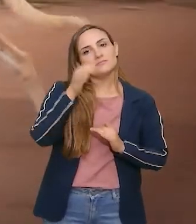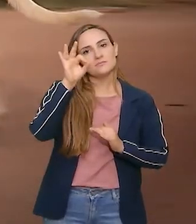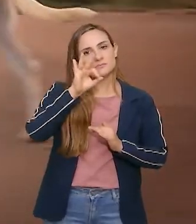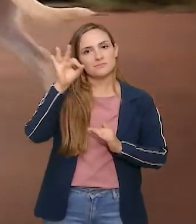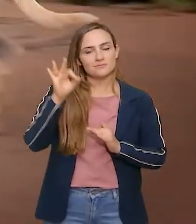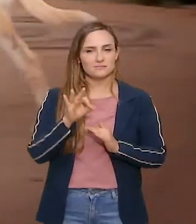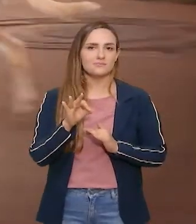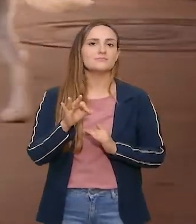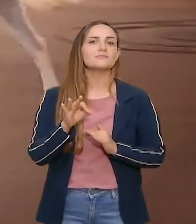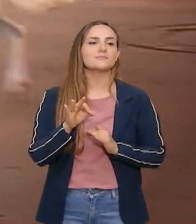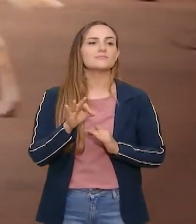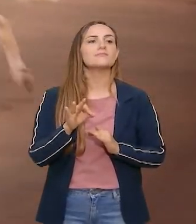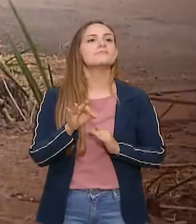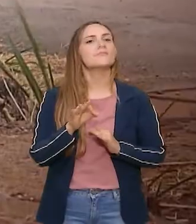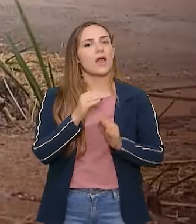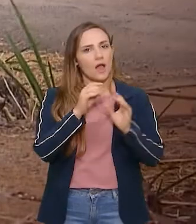aumentou